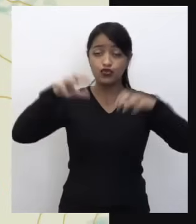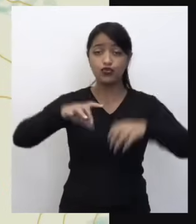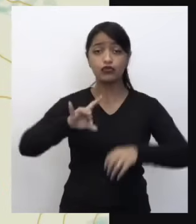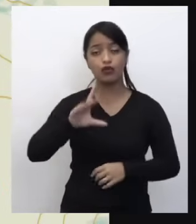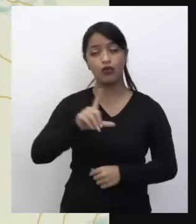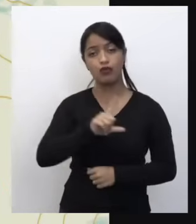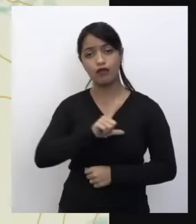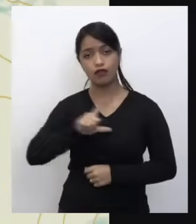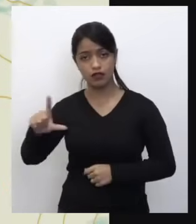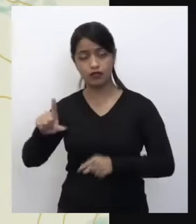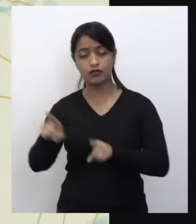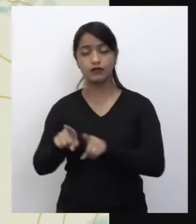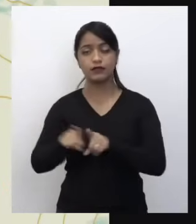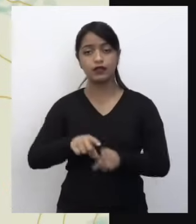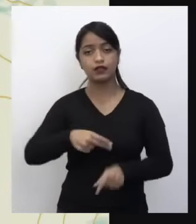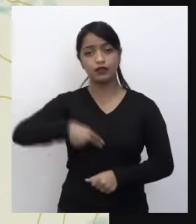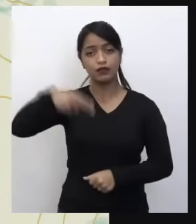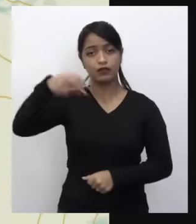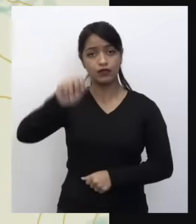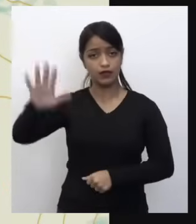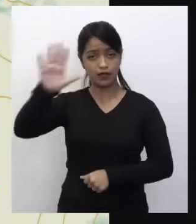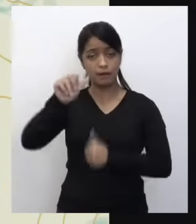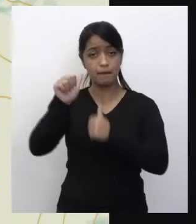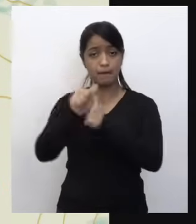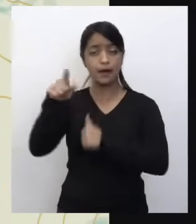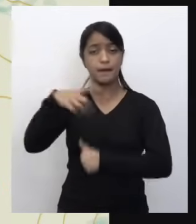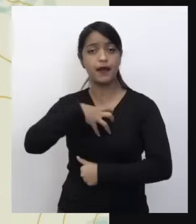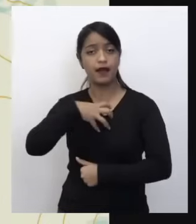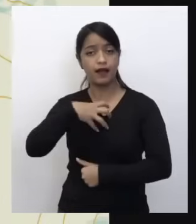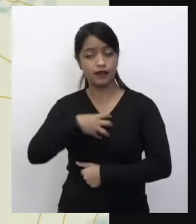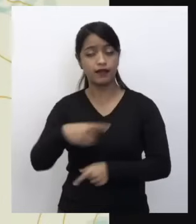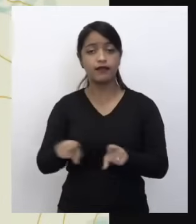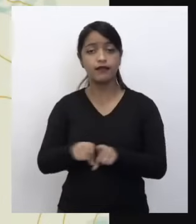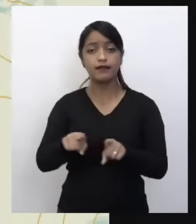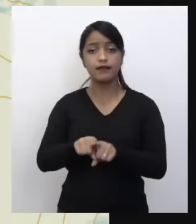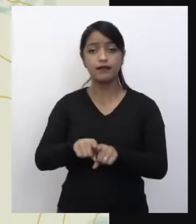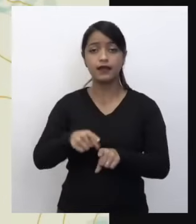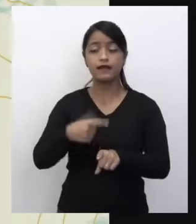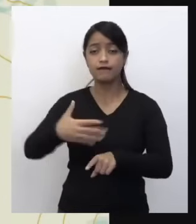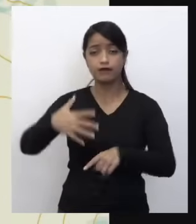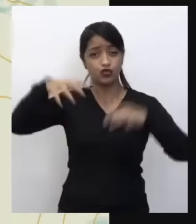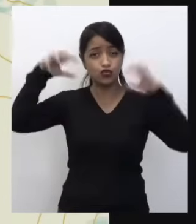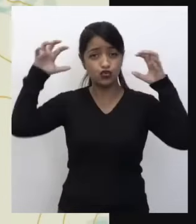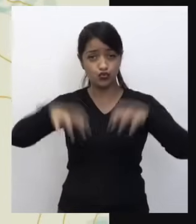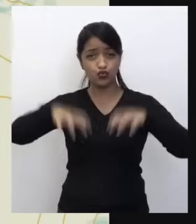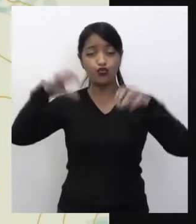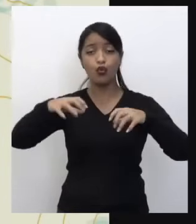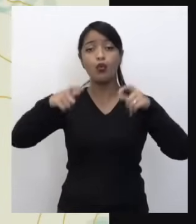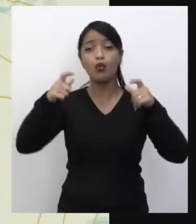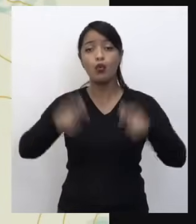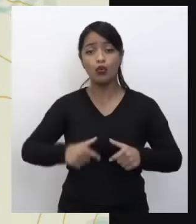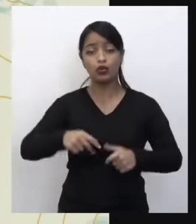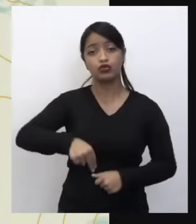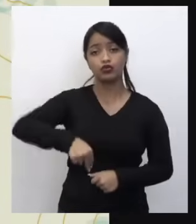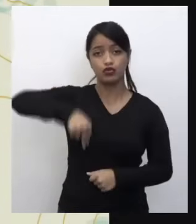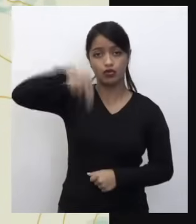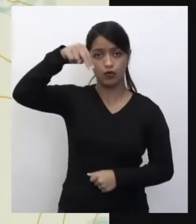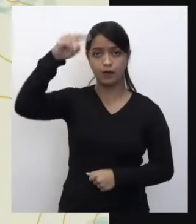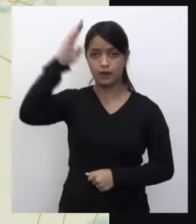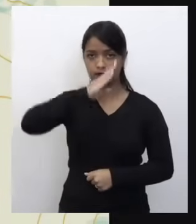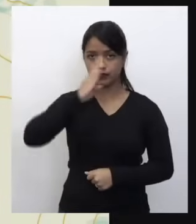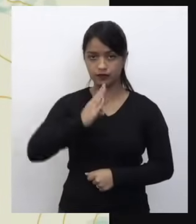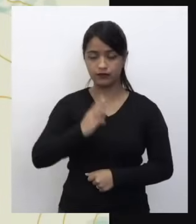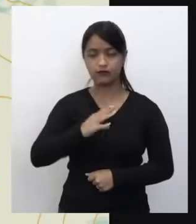do Nordeste, principalmente ao largo do litoral da Bahia, e também na forma de pancadas de chuva no extremo norte do Brasil, pegando boa